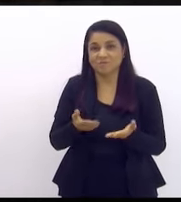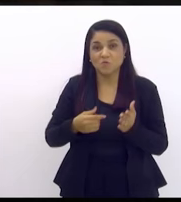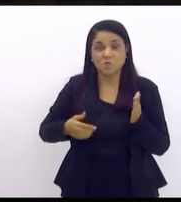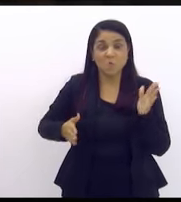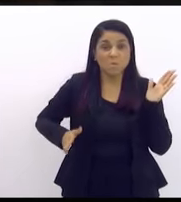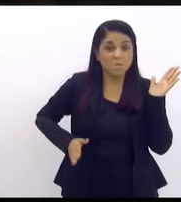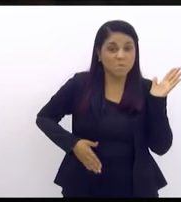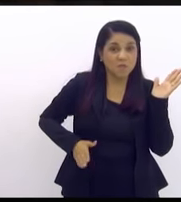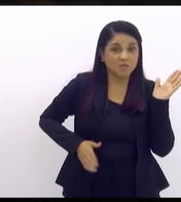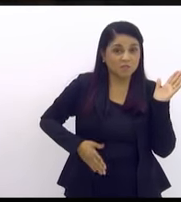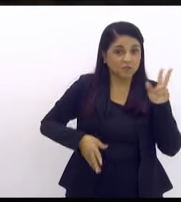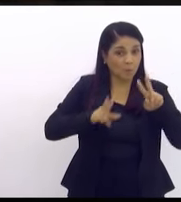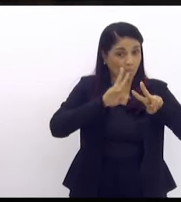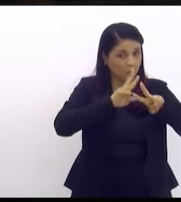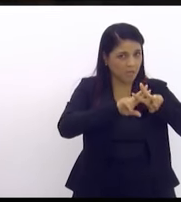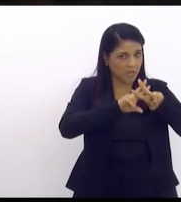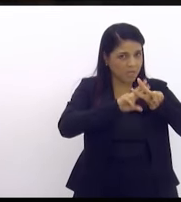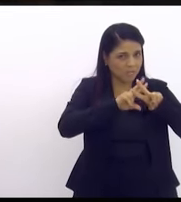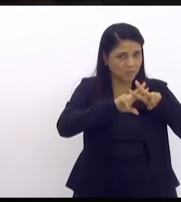bandido preso,